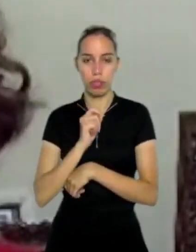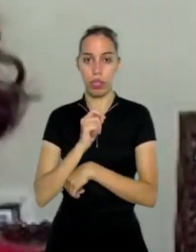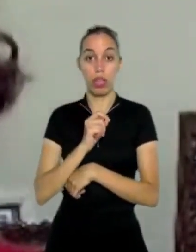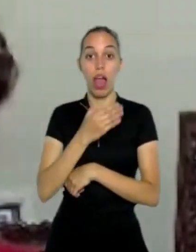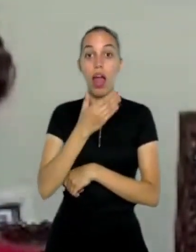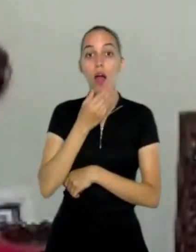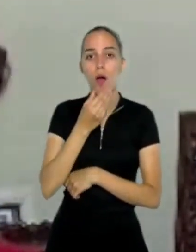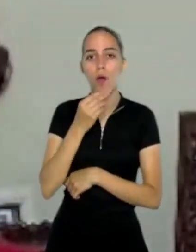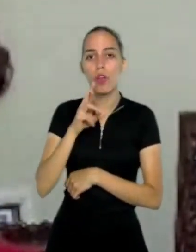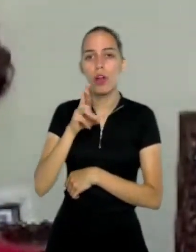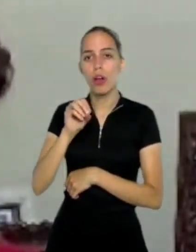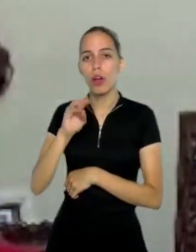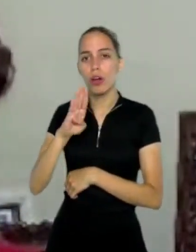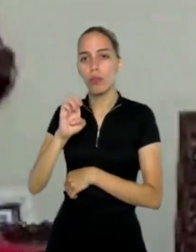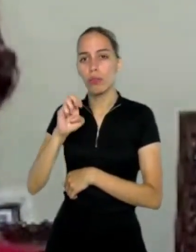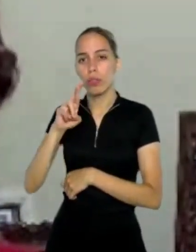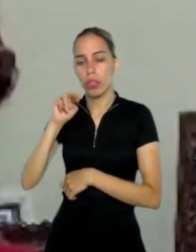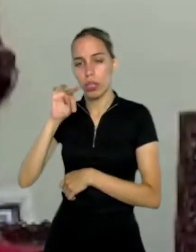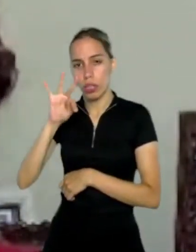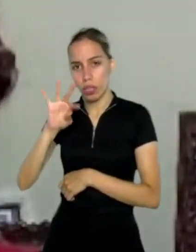Rio,